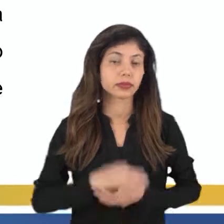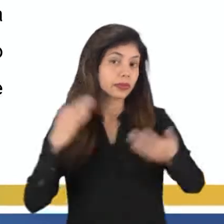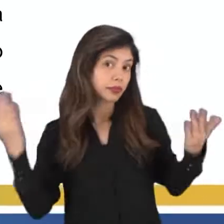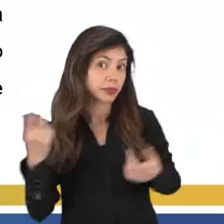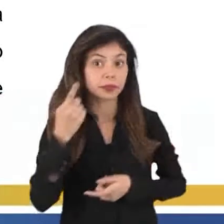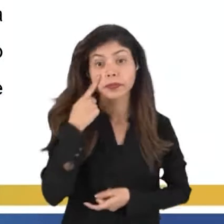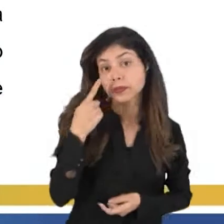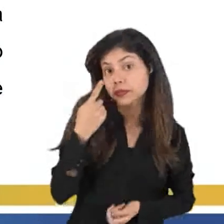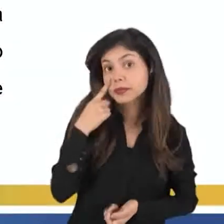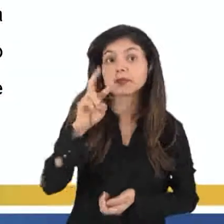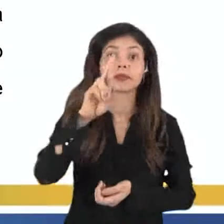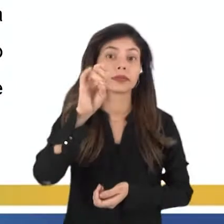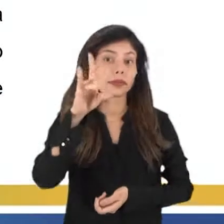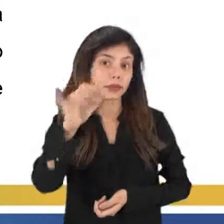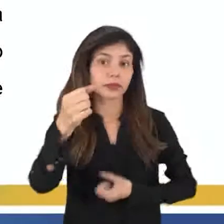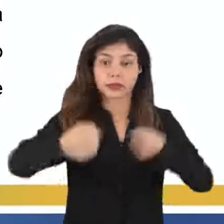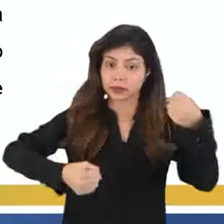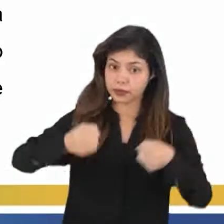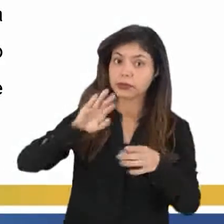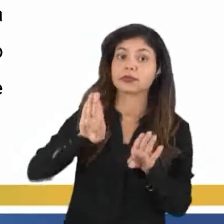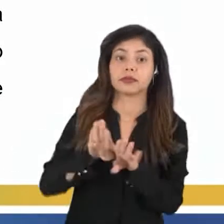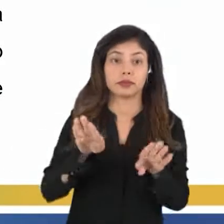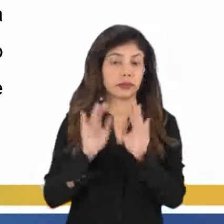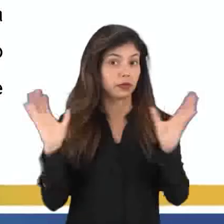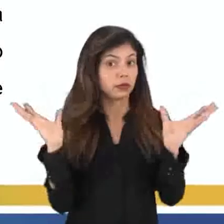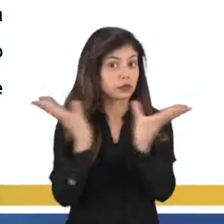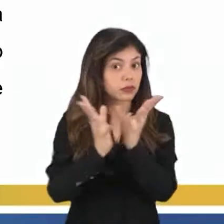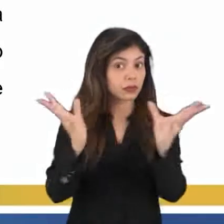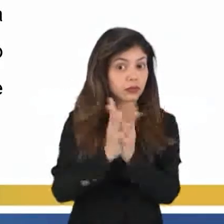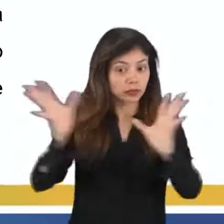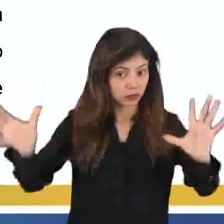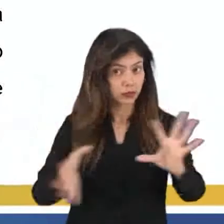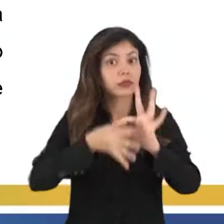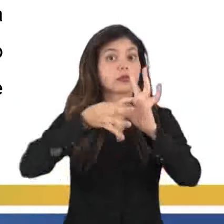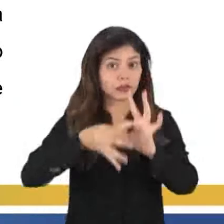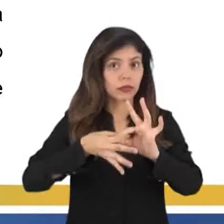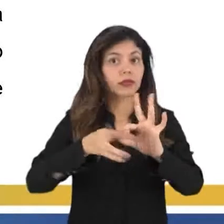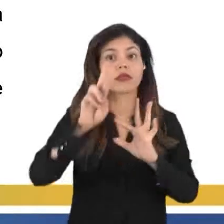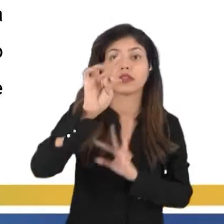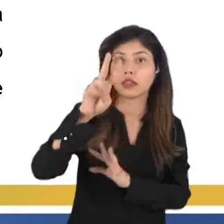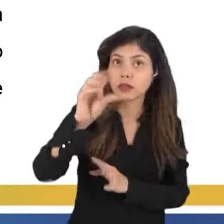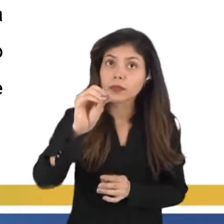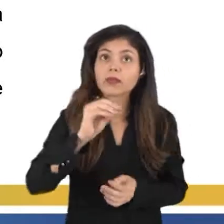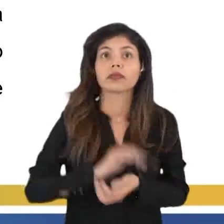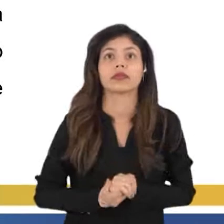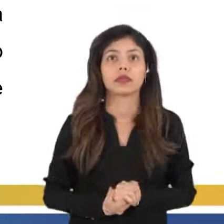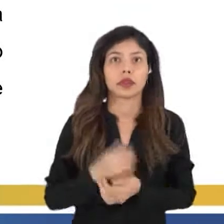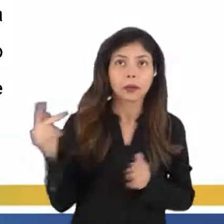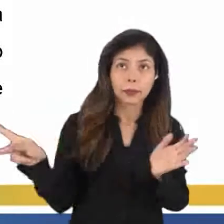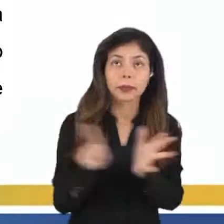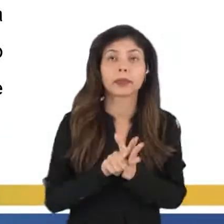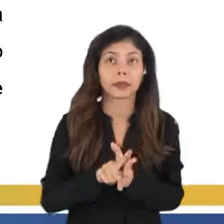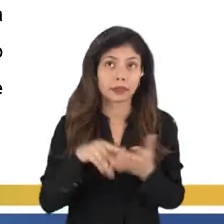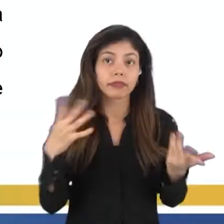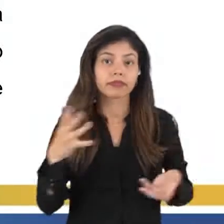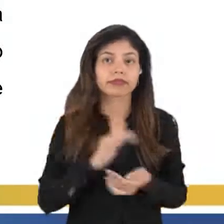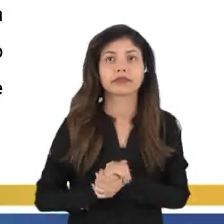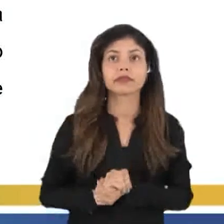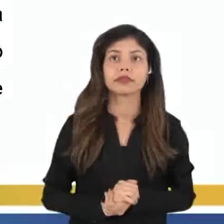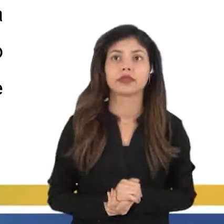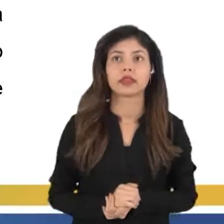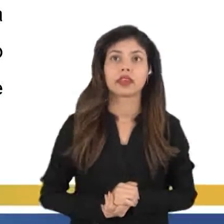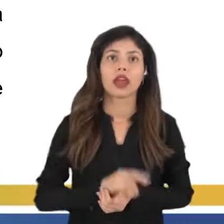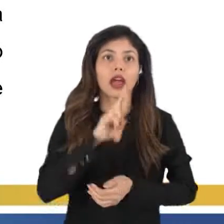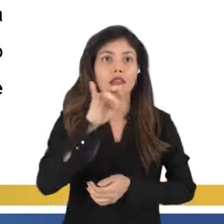Então olha só, rede de transporte é um conjunto interligado de rotas específicas onde circulam os transportes.